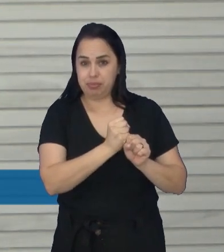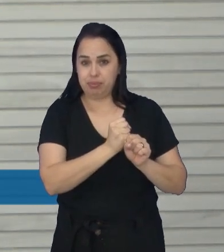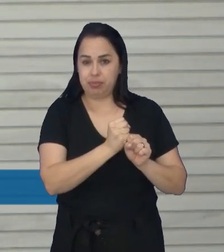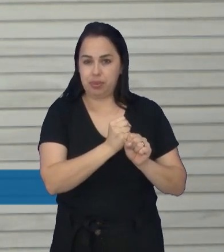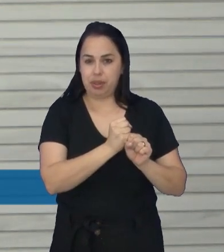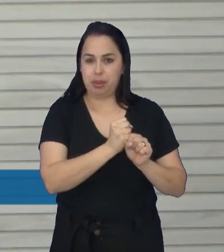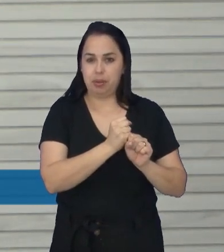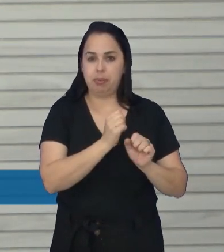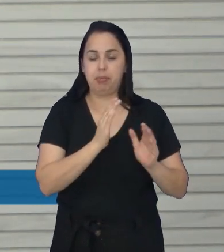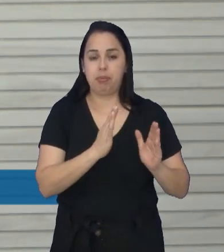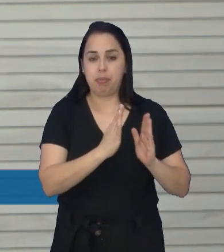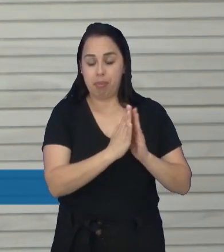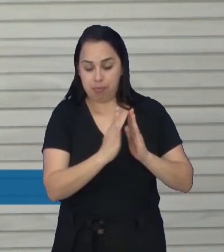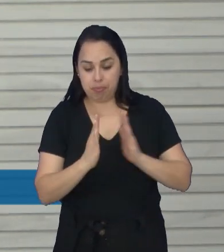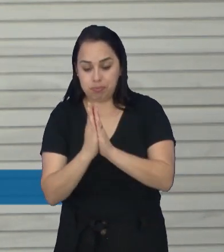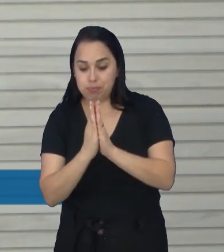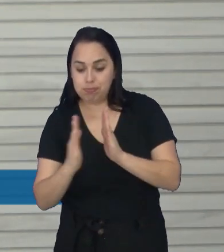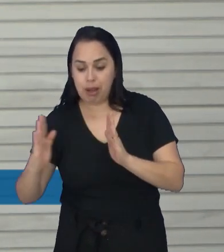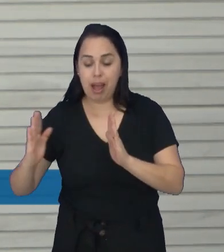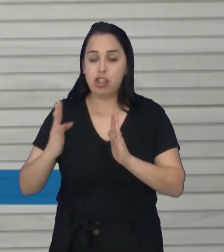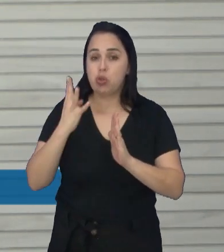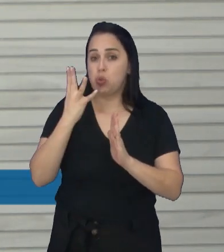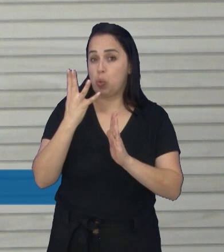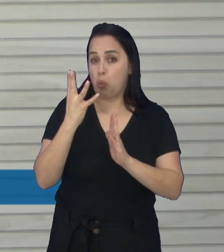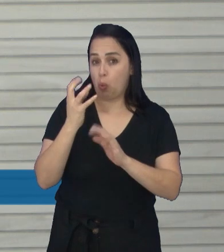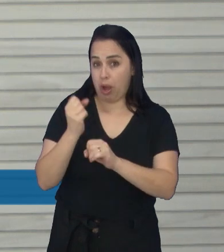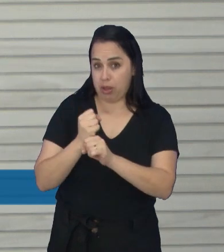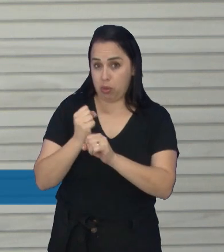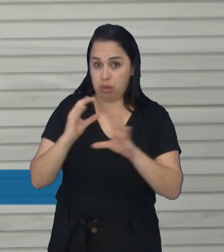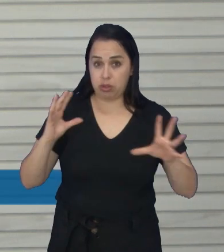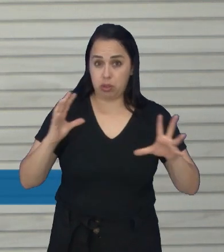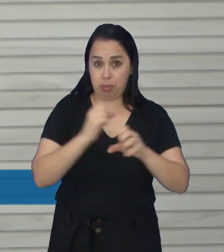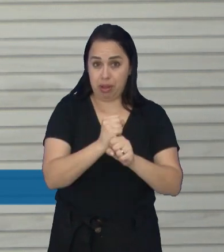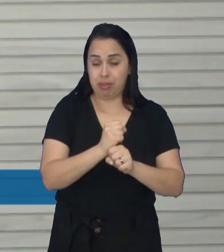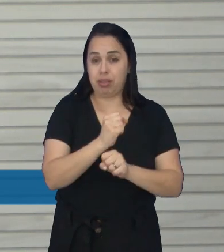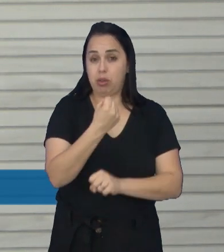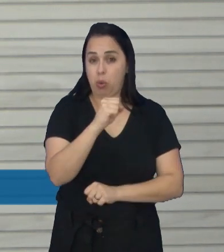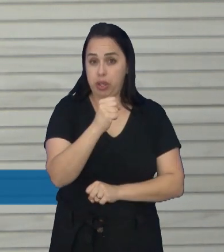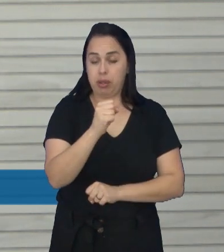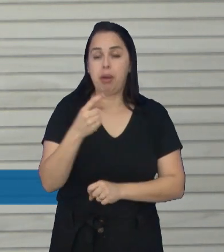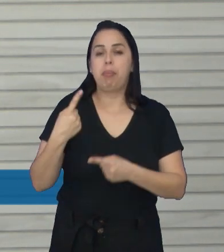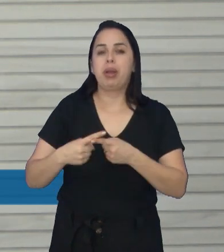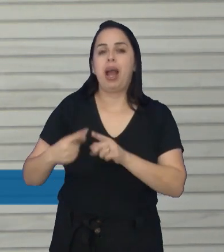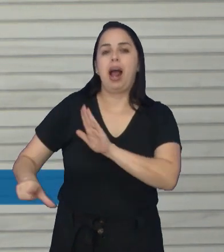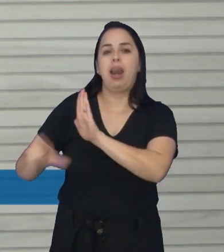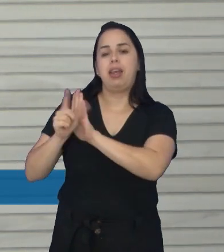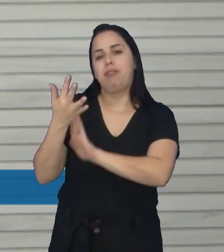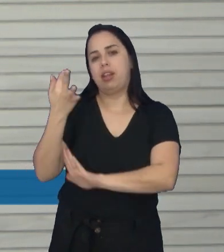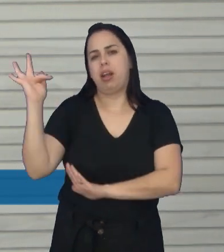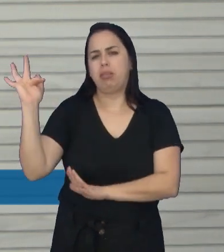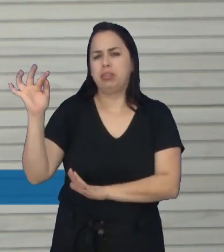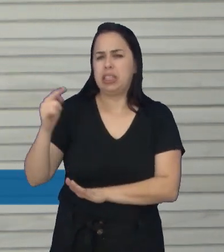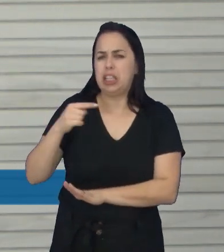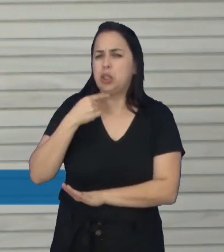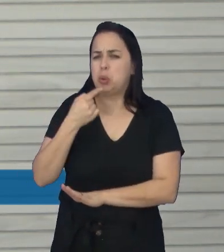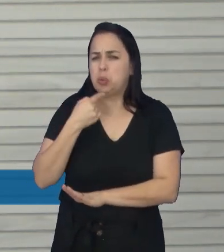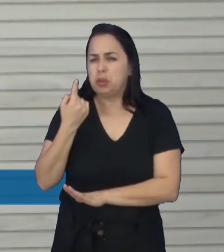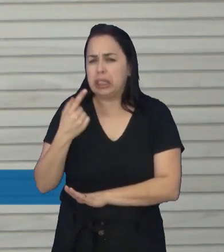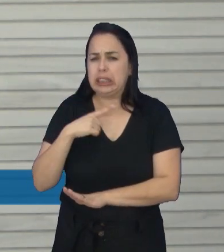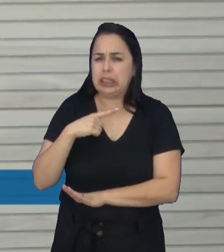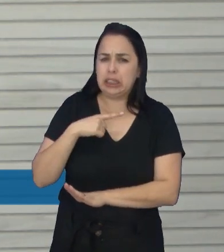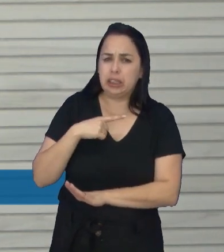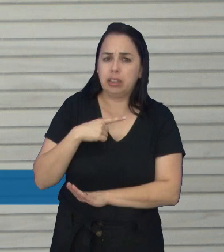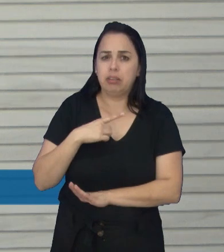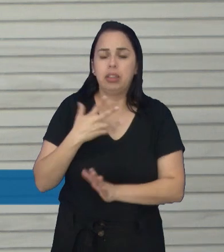reforçar mais quatro porque a lei federal deixa em dúvida então o asfalto a mesma